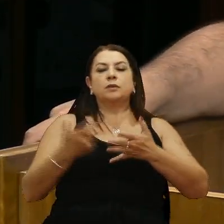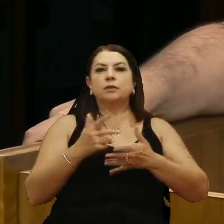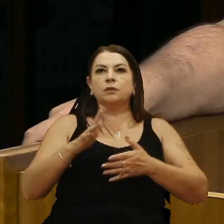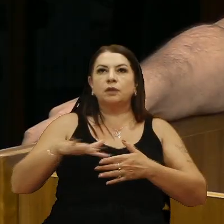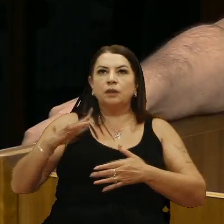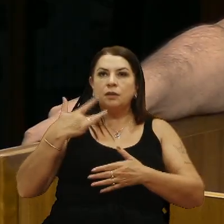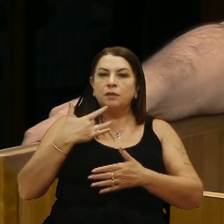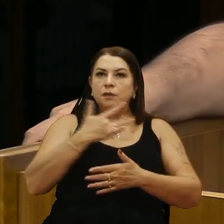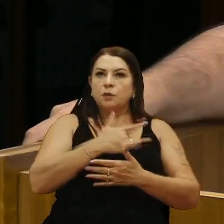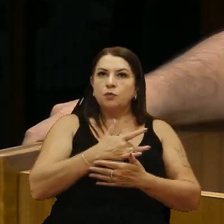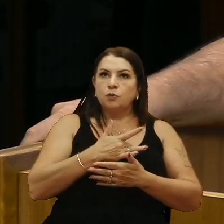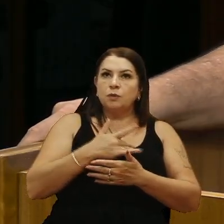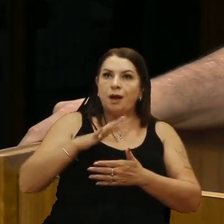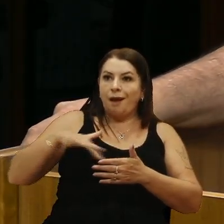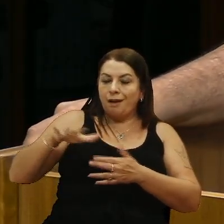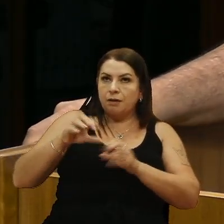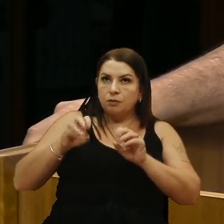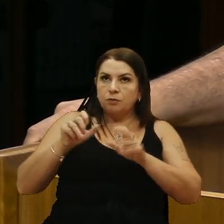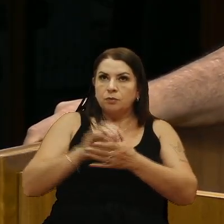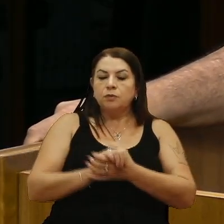saúde. Na educação,